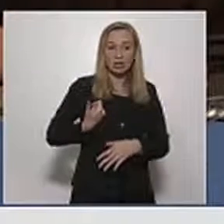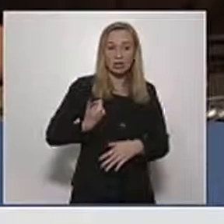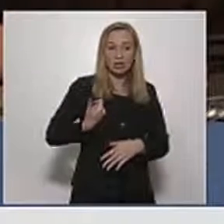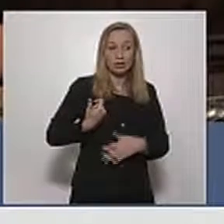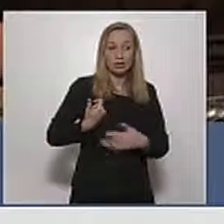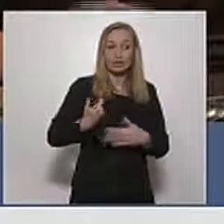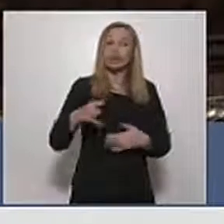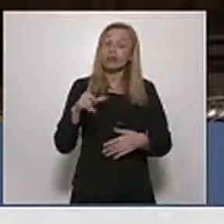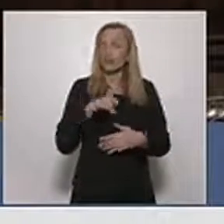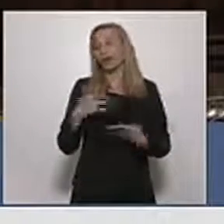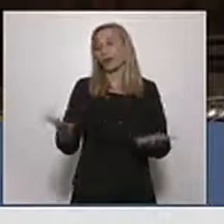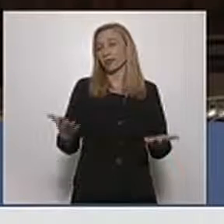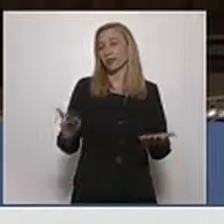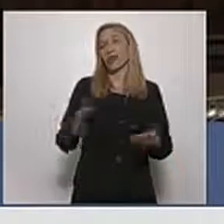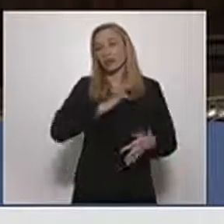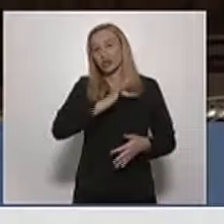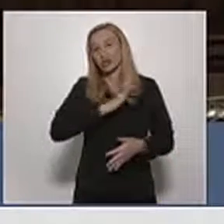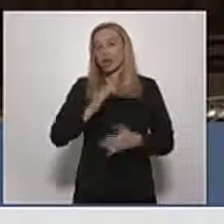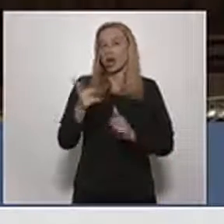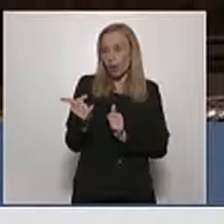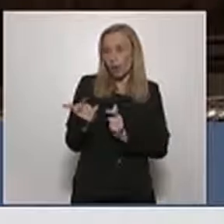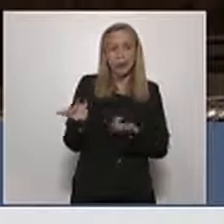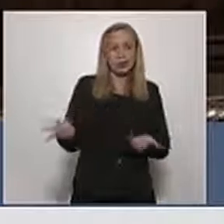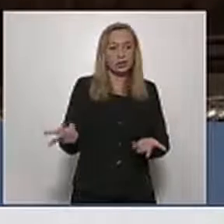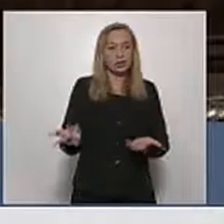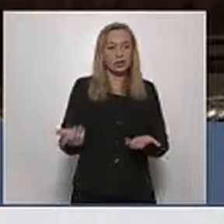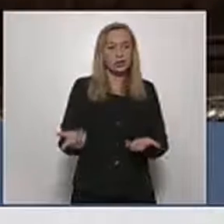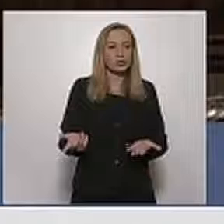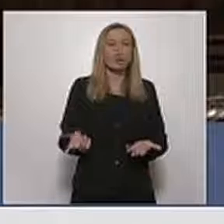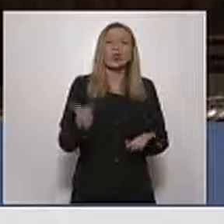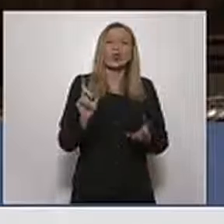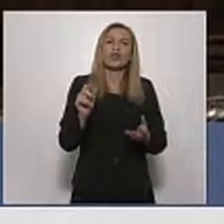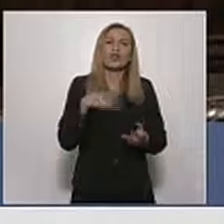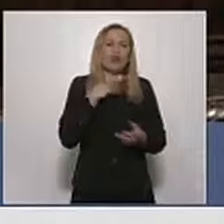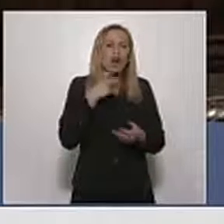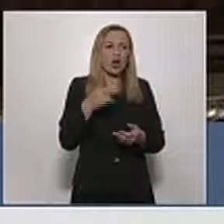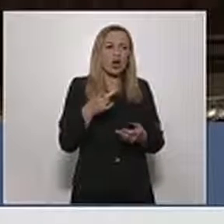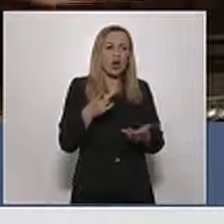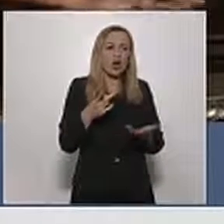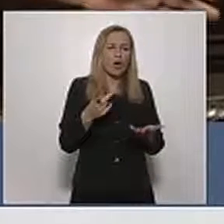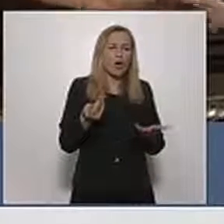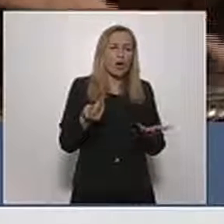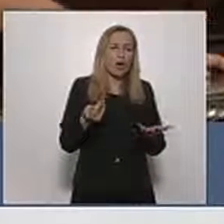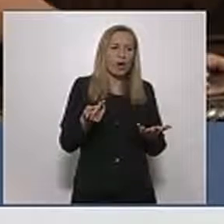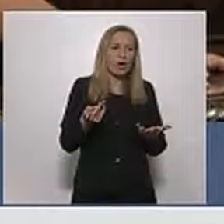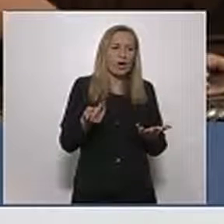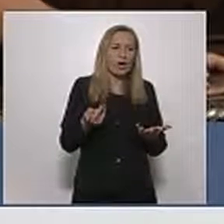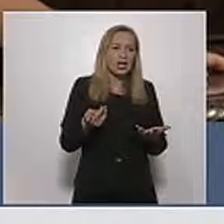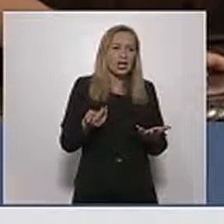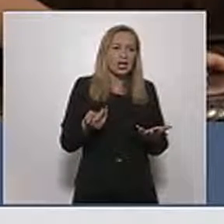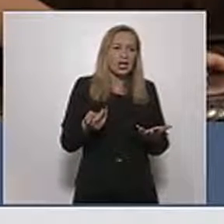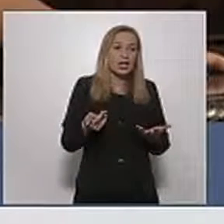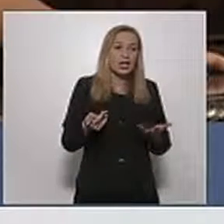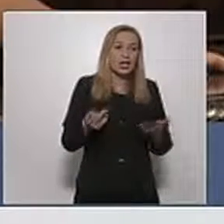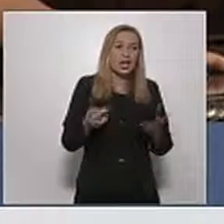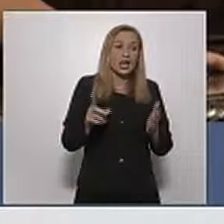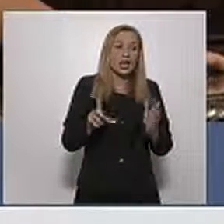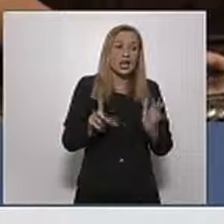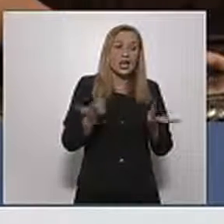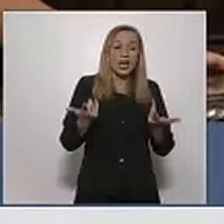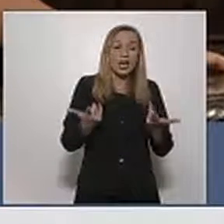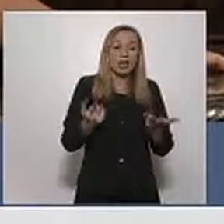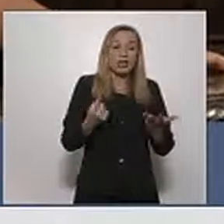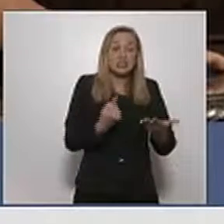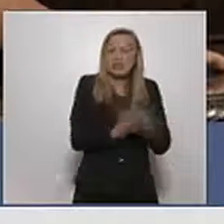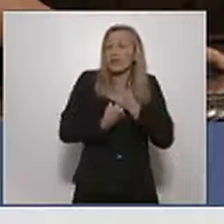policial armado? Ou seja, o que estava ali colocado como auto de resistência, que é a tal da legítima defesa para